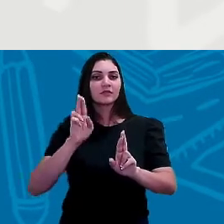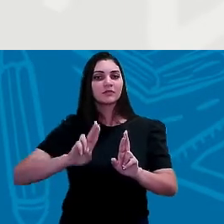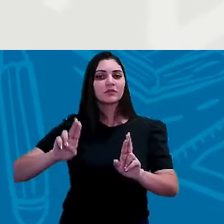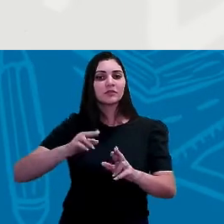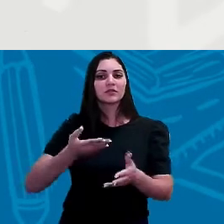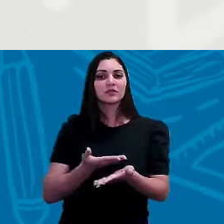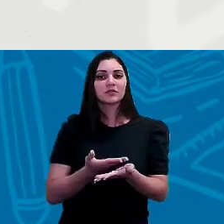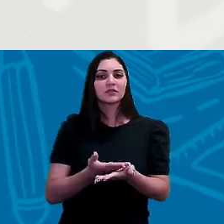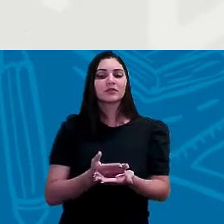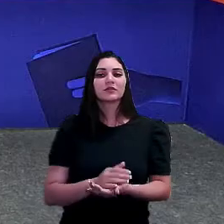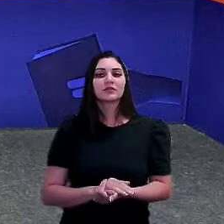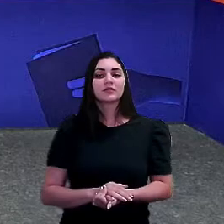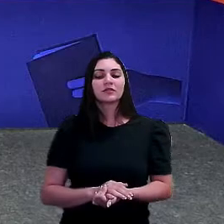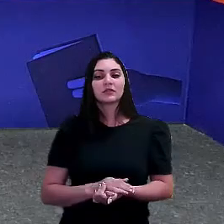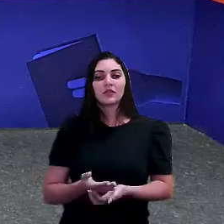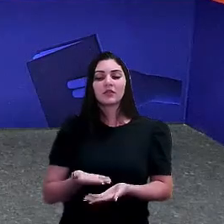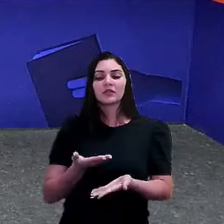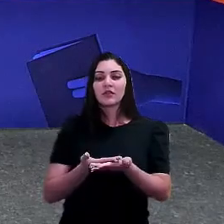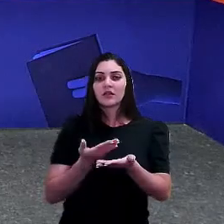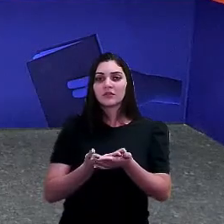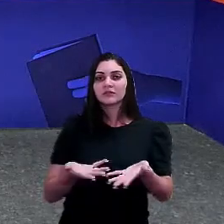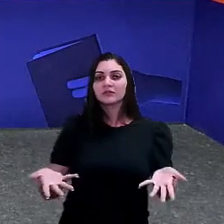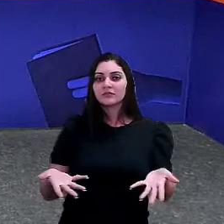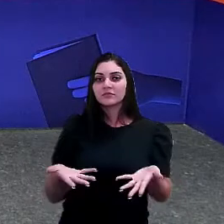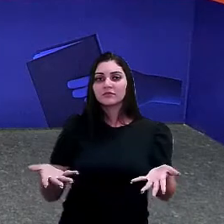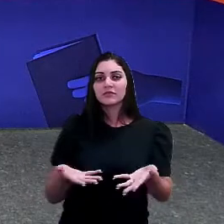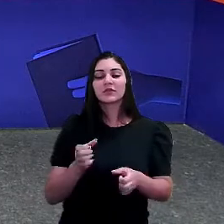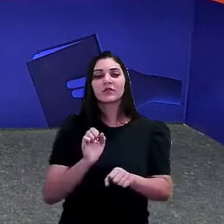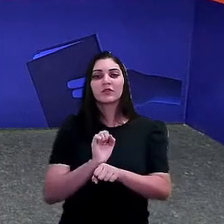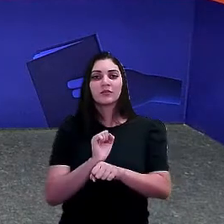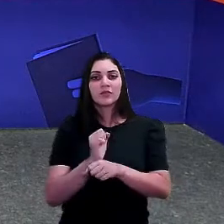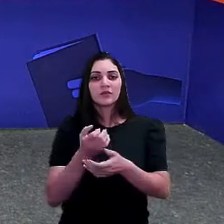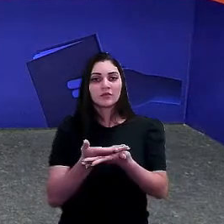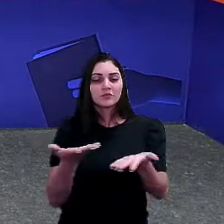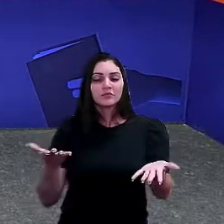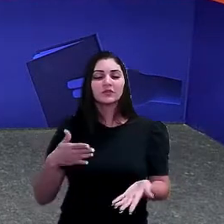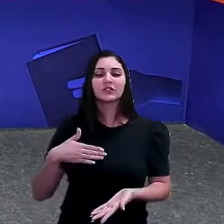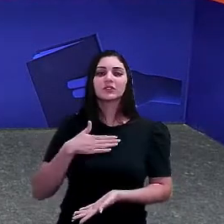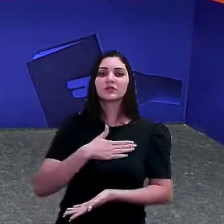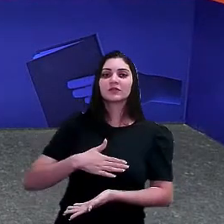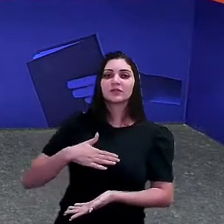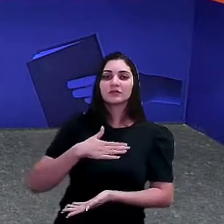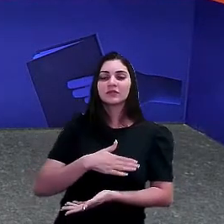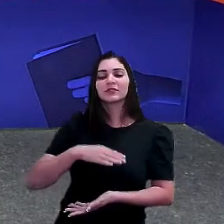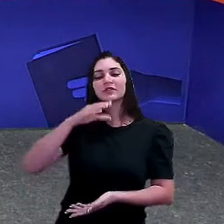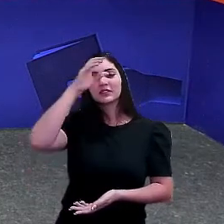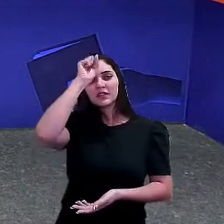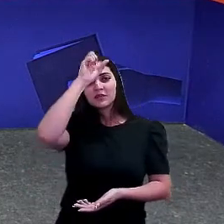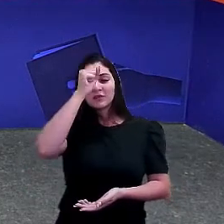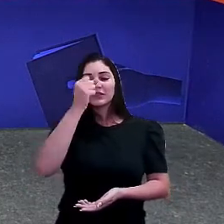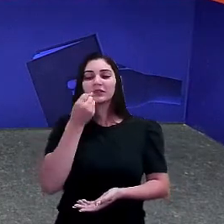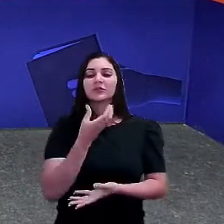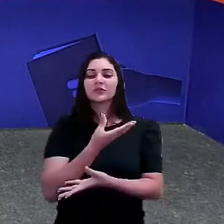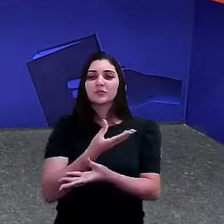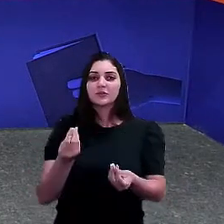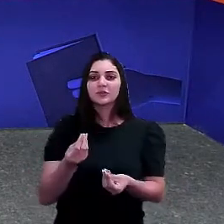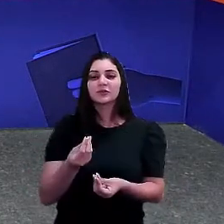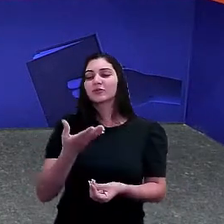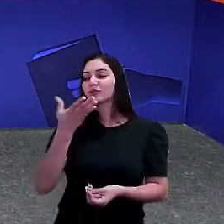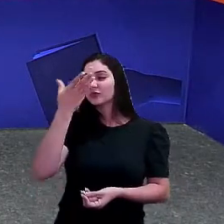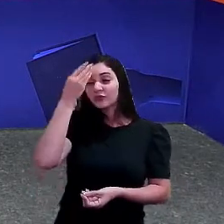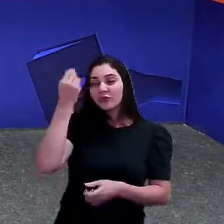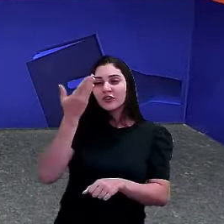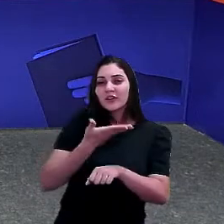utilizadas hoje e essa foi a nossa aula de hoje. Eu espero que você tenha gostado e aprendido bastante. Não esqueça de